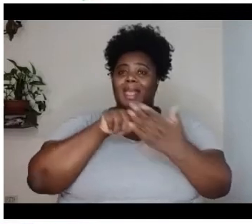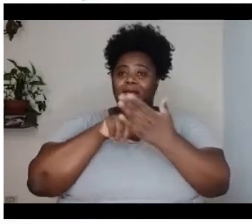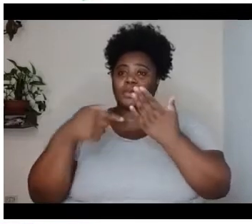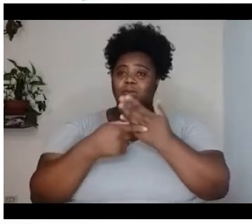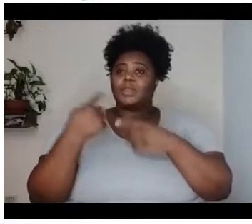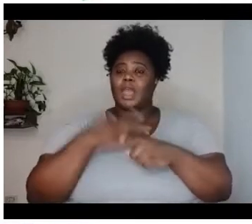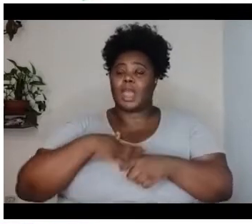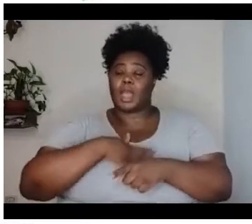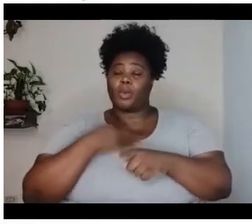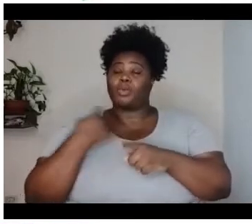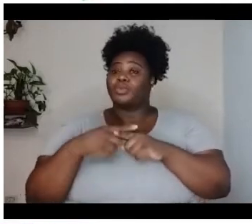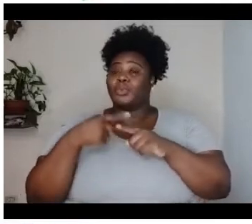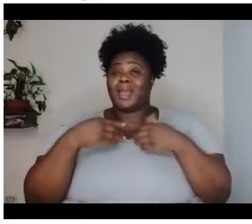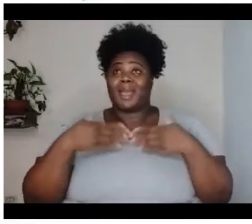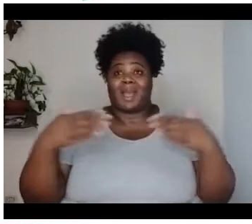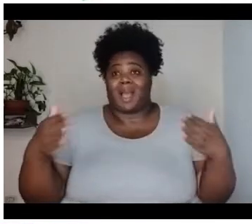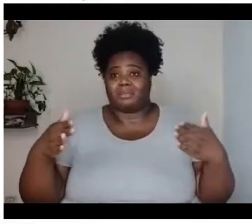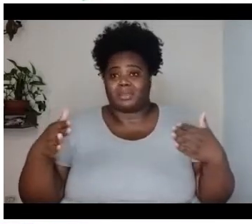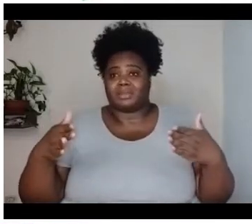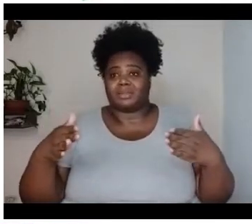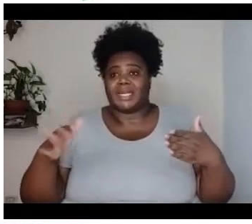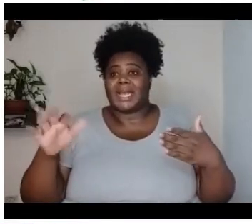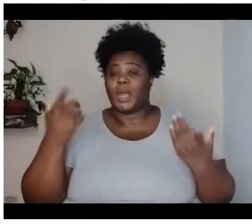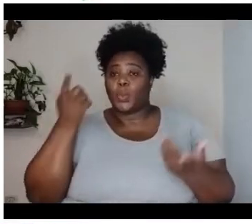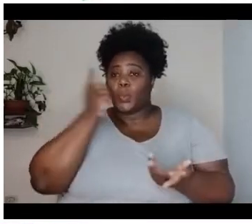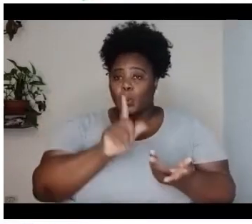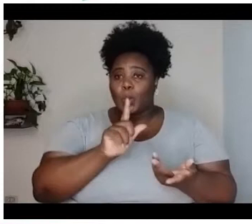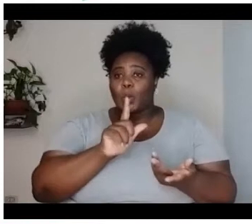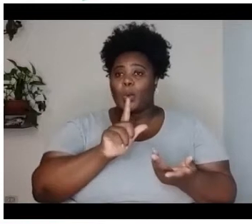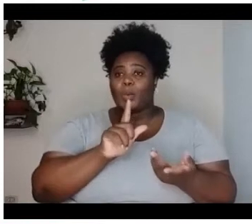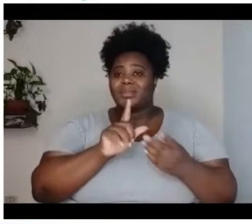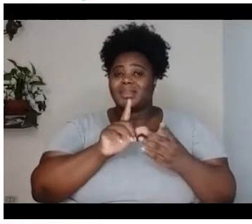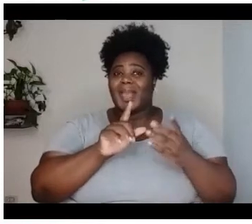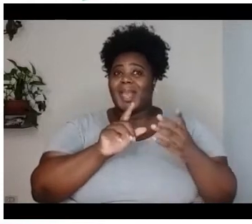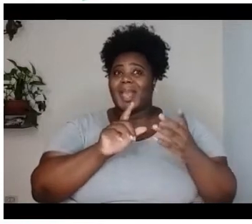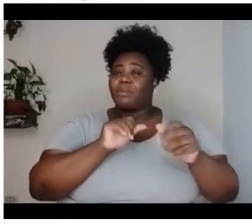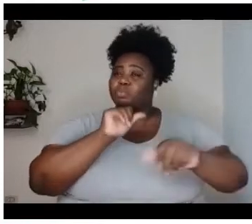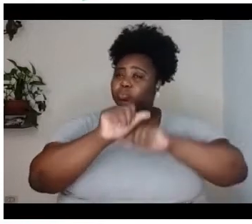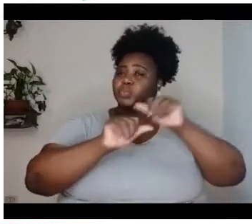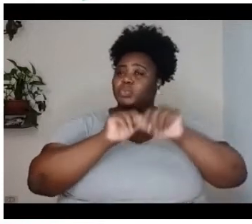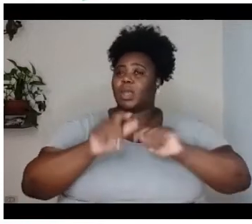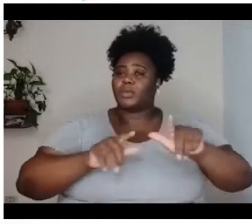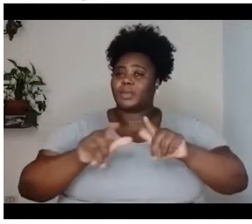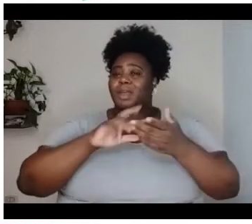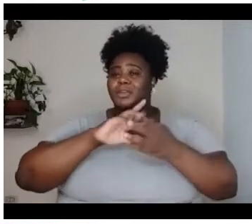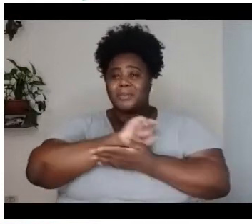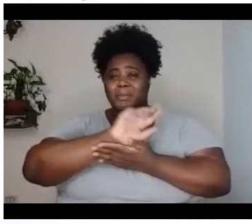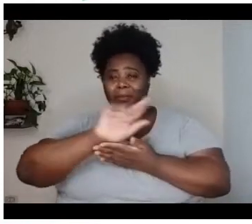ela abre, né? Ela consegue deslocar o trabalho para várias interpretações,